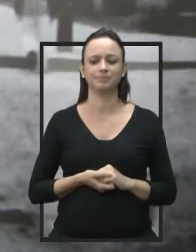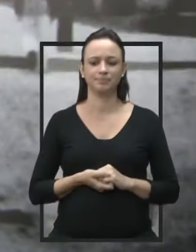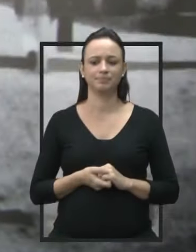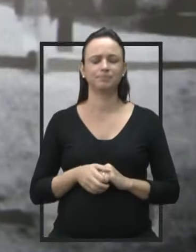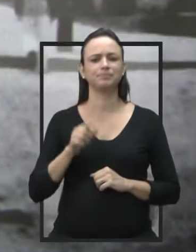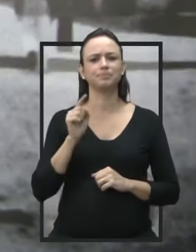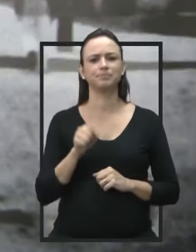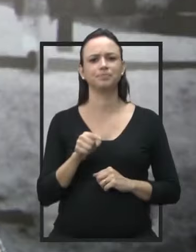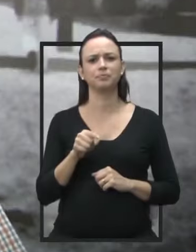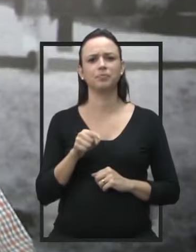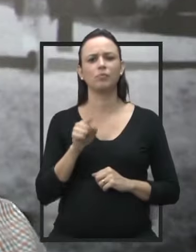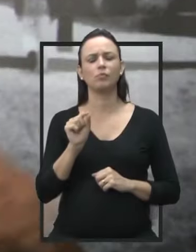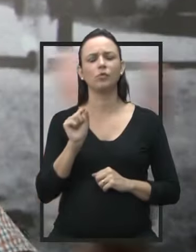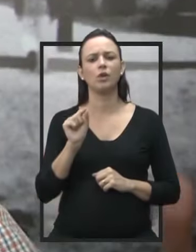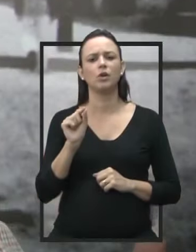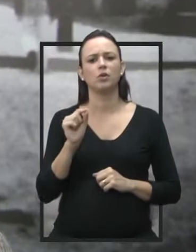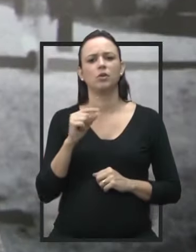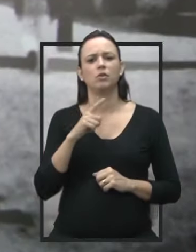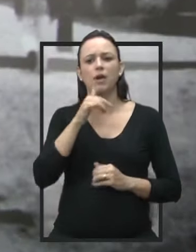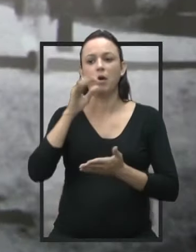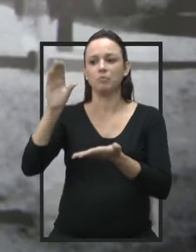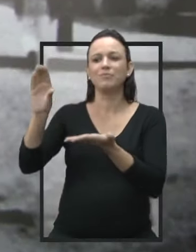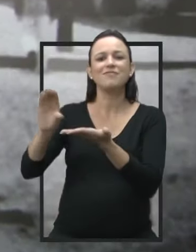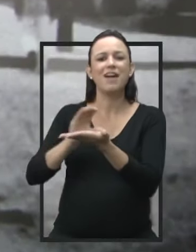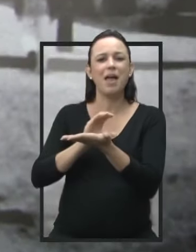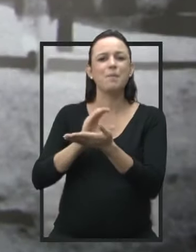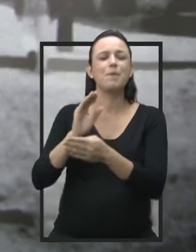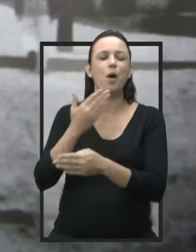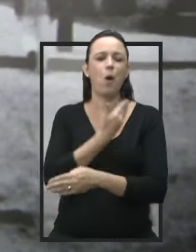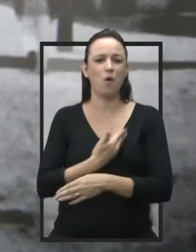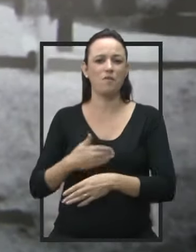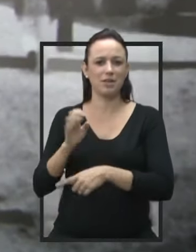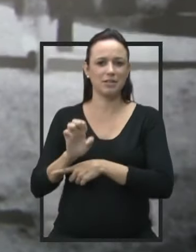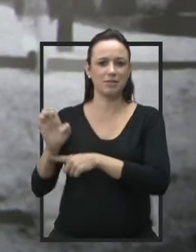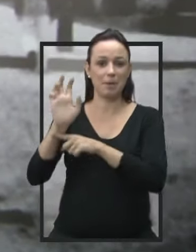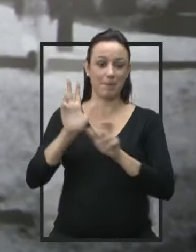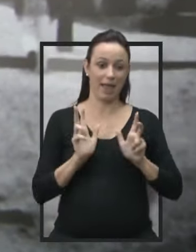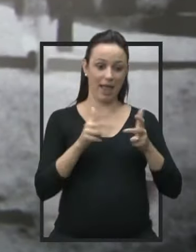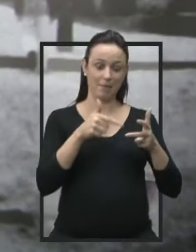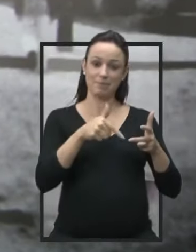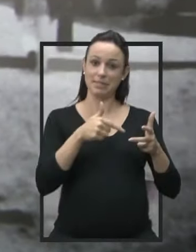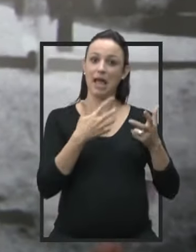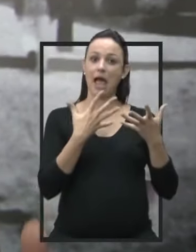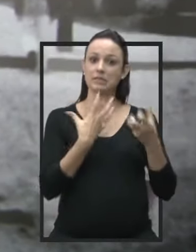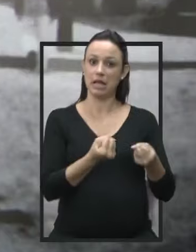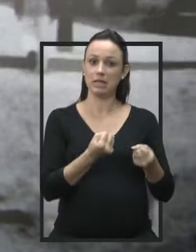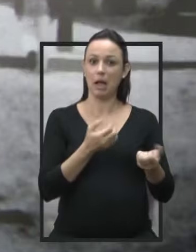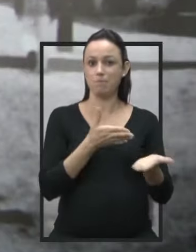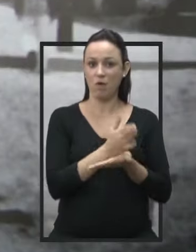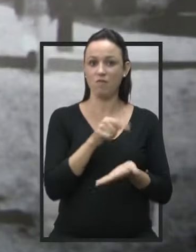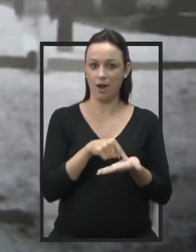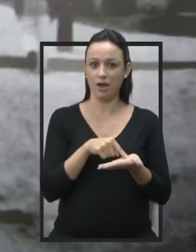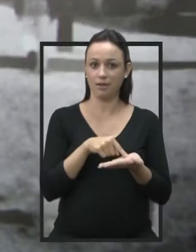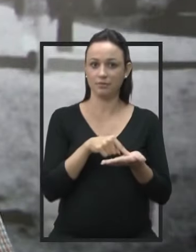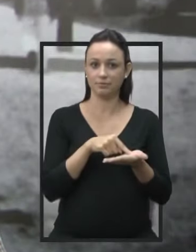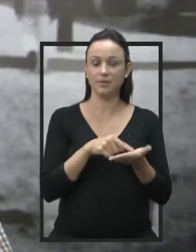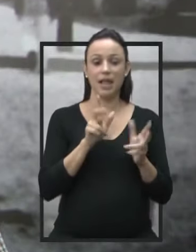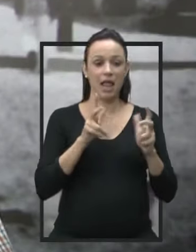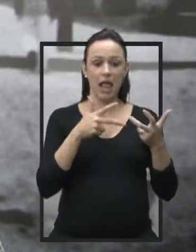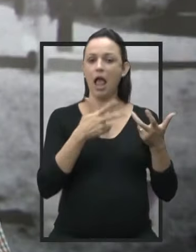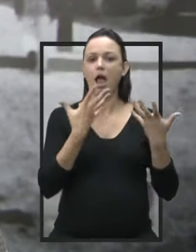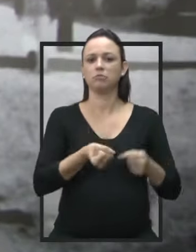Tem até um fato que se consegue-se uma verba do governo estadual, mas a Câmara teria que aprovar a vinda dessa verba, e a